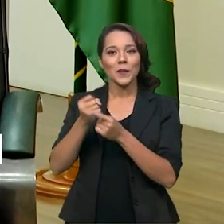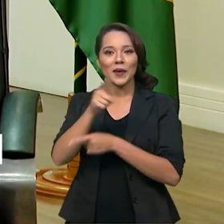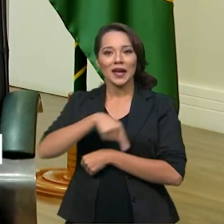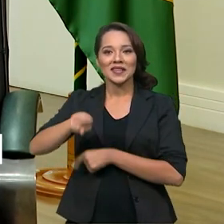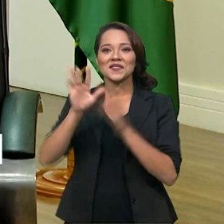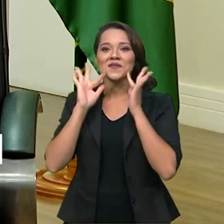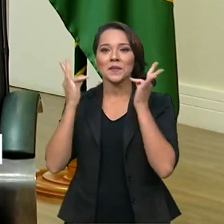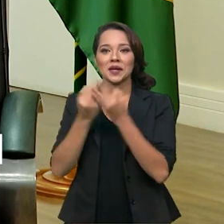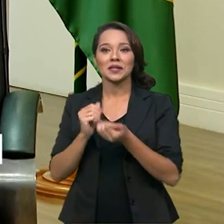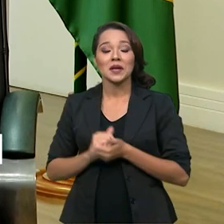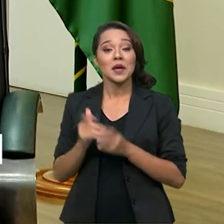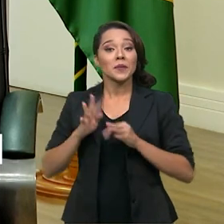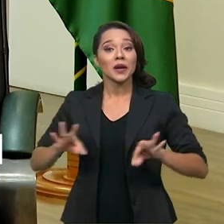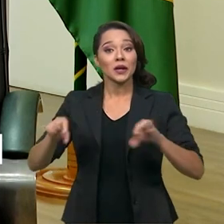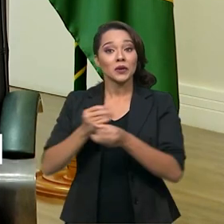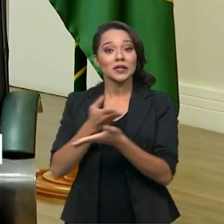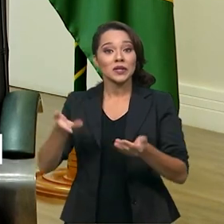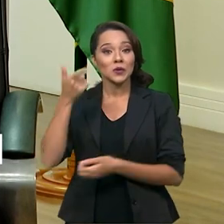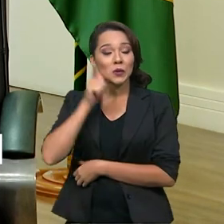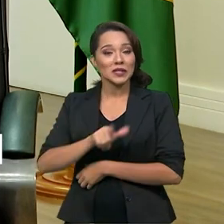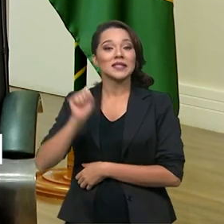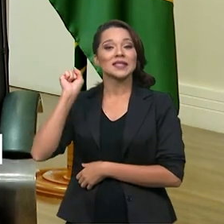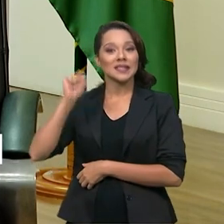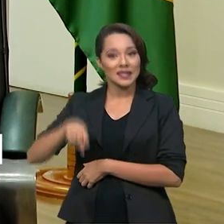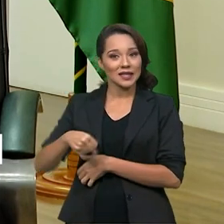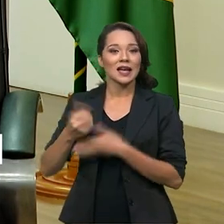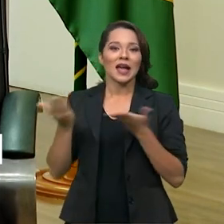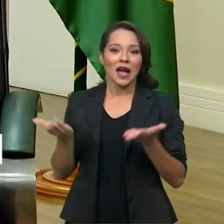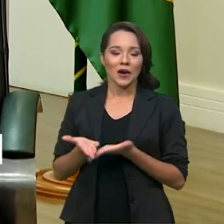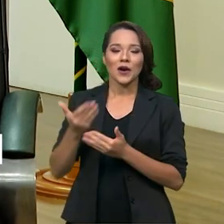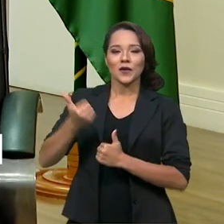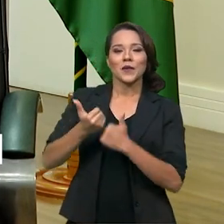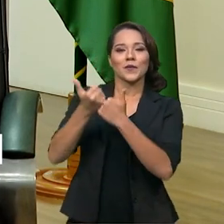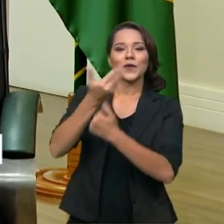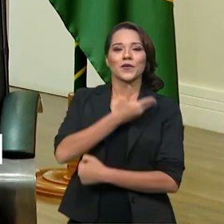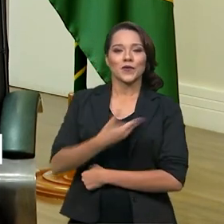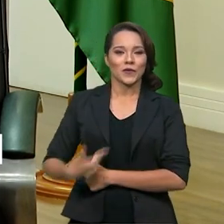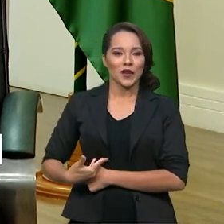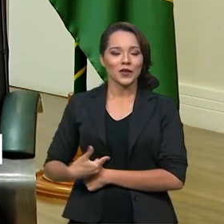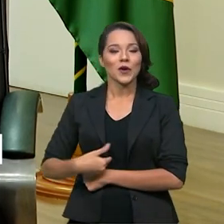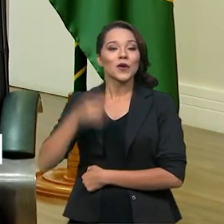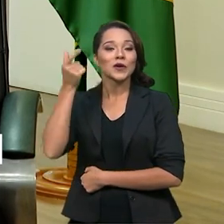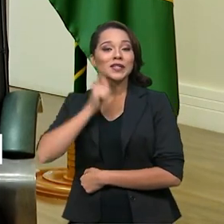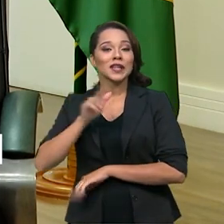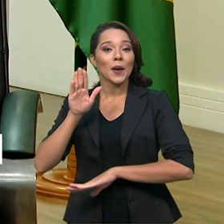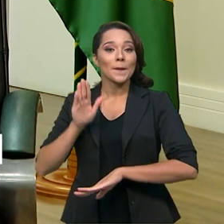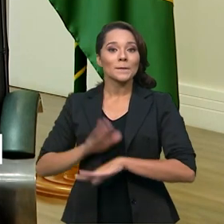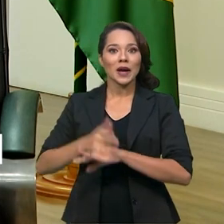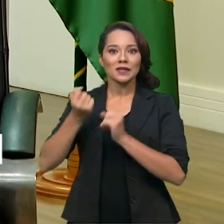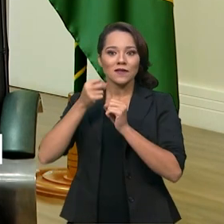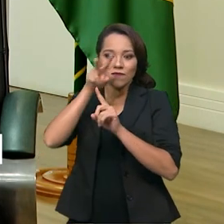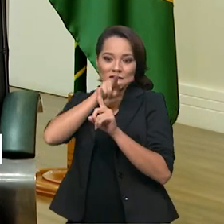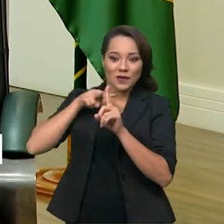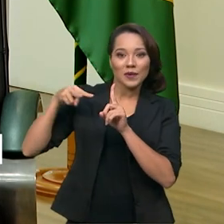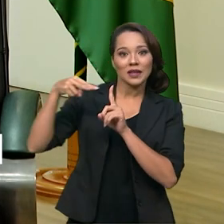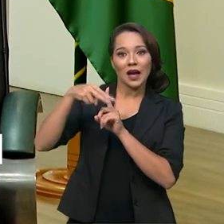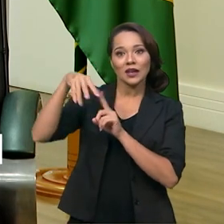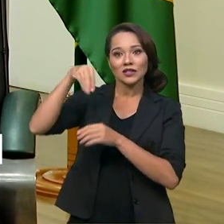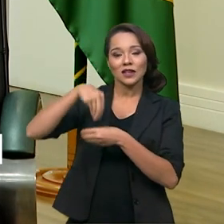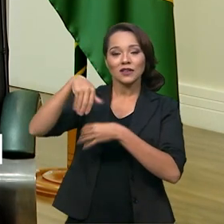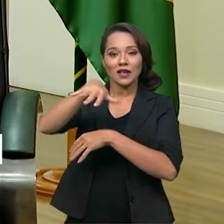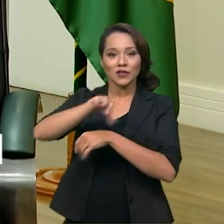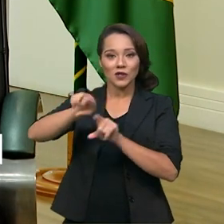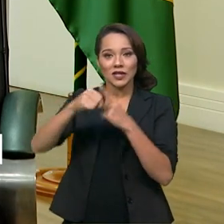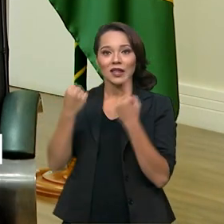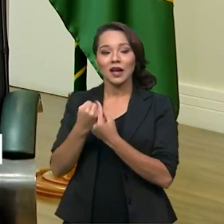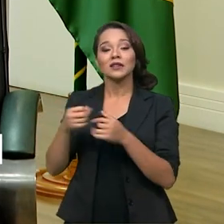famílias, para que todas elas consigam, sim, através do apoio do governo, conseguir maior protagonismo na sociedade e que